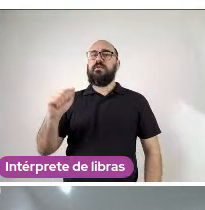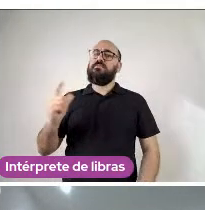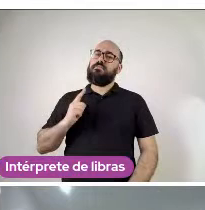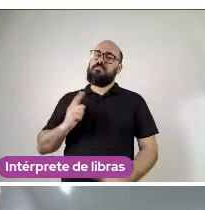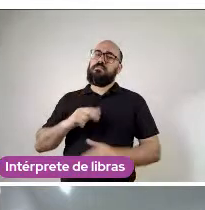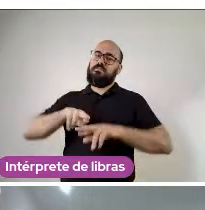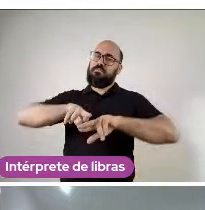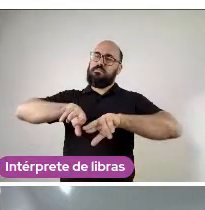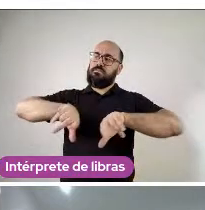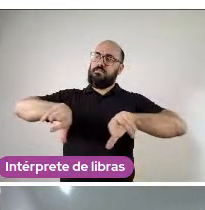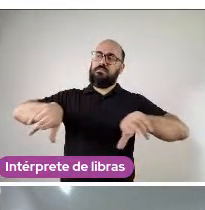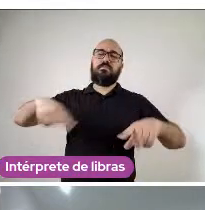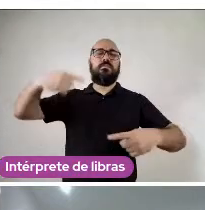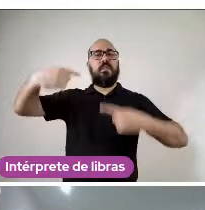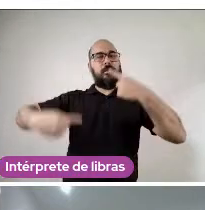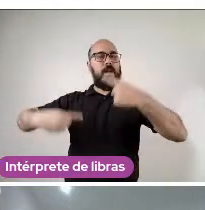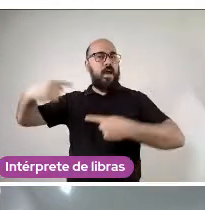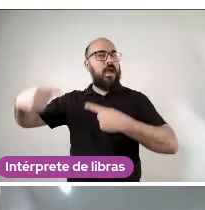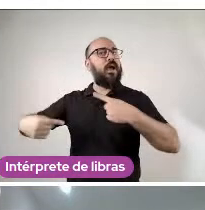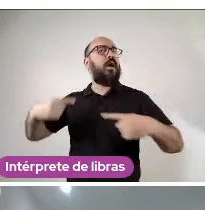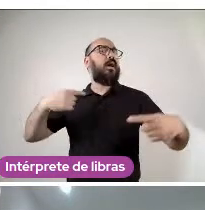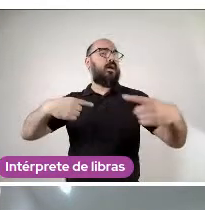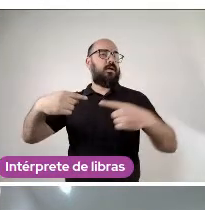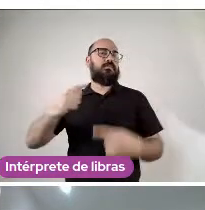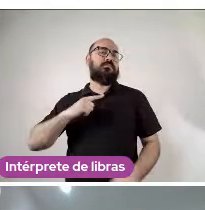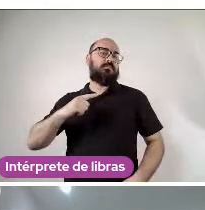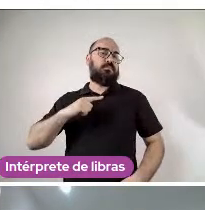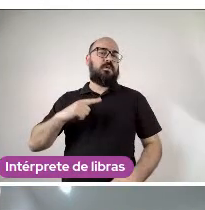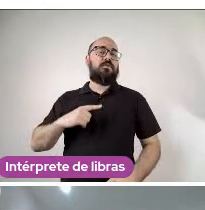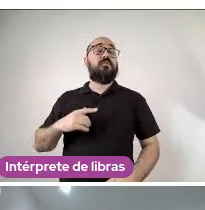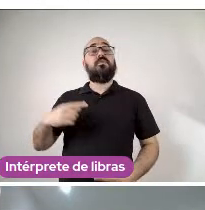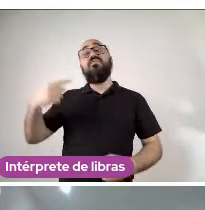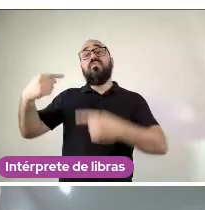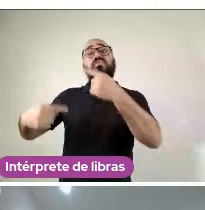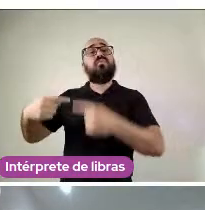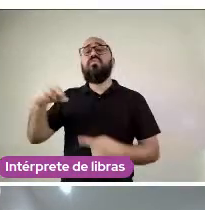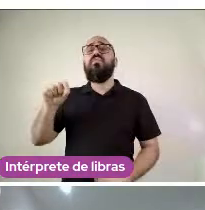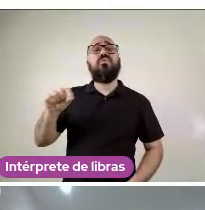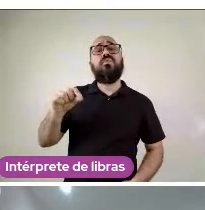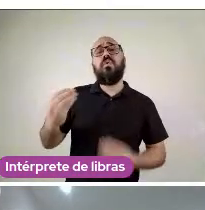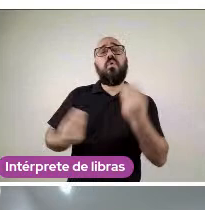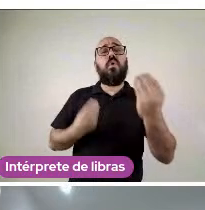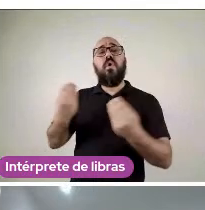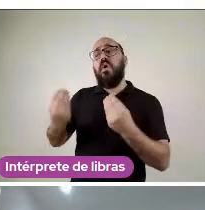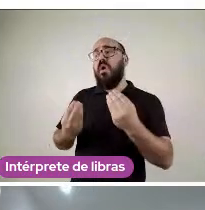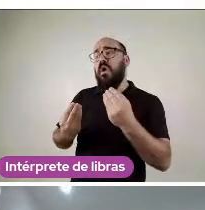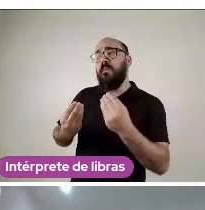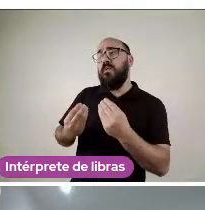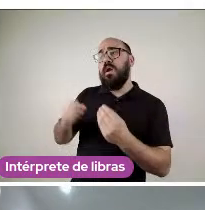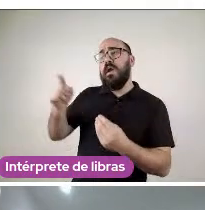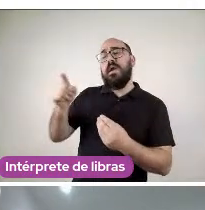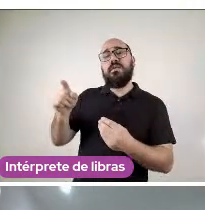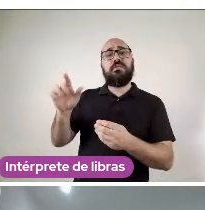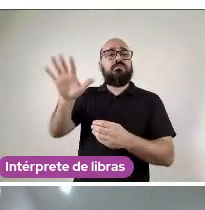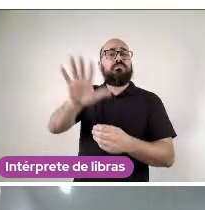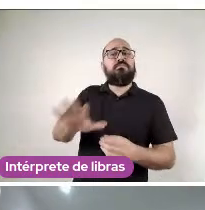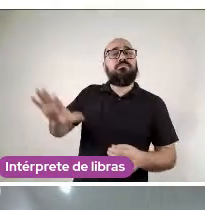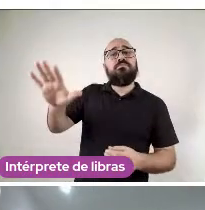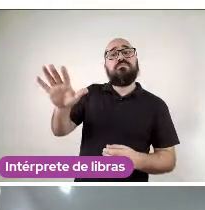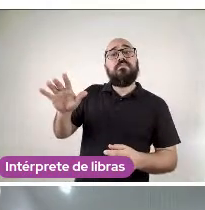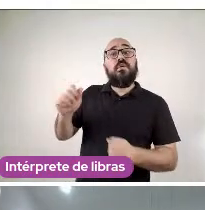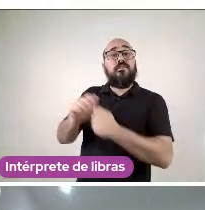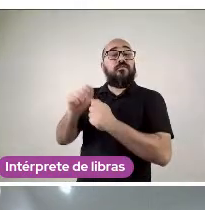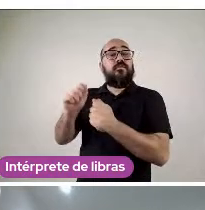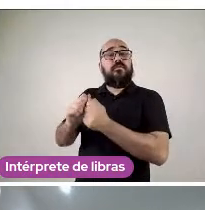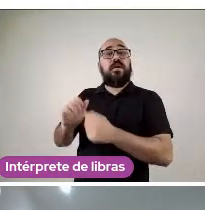desses debates. Então, a gente discutir um pouco como esses modelos preditivos podem auxiliar